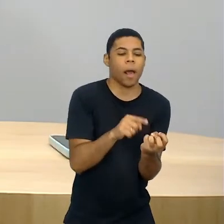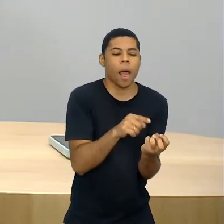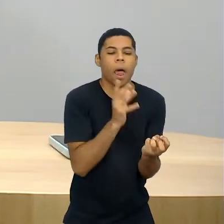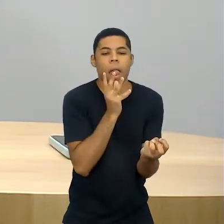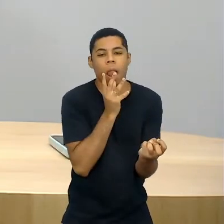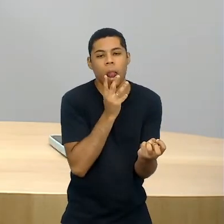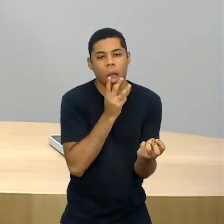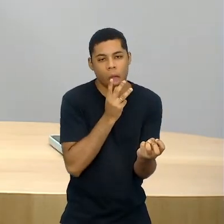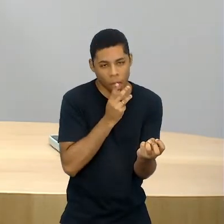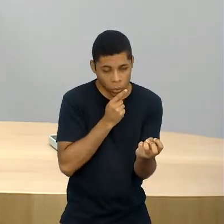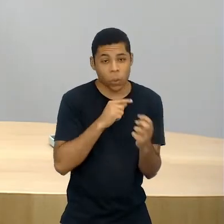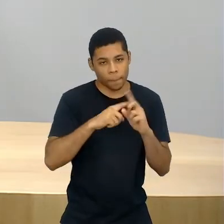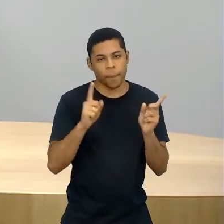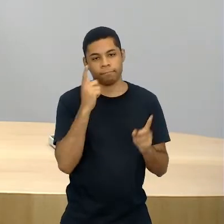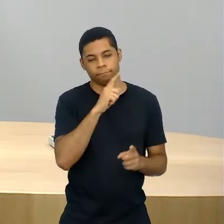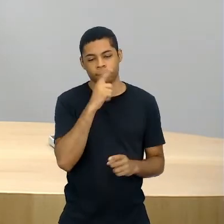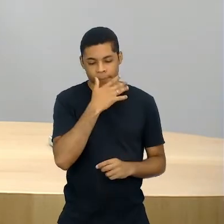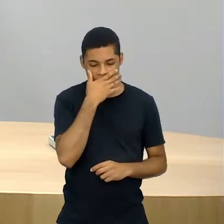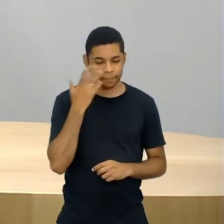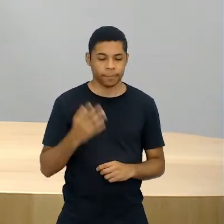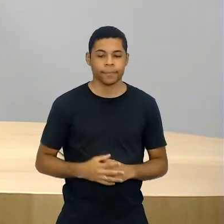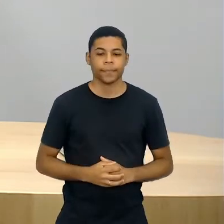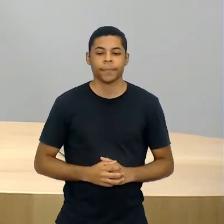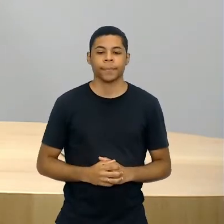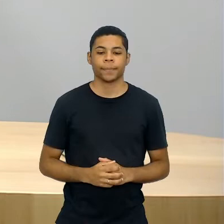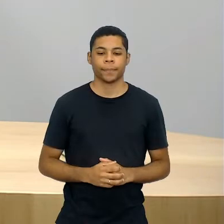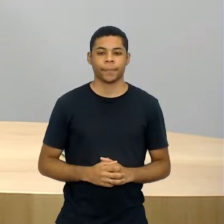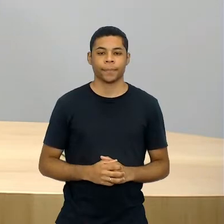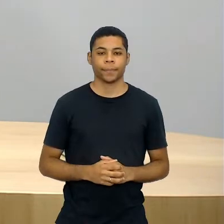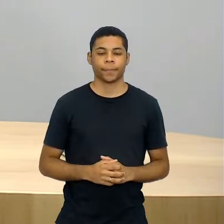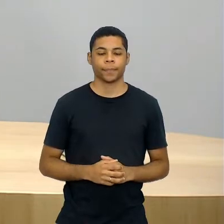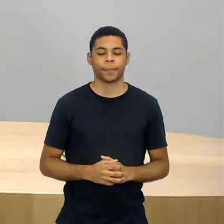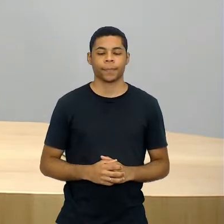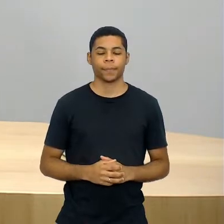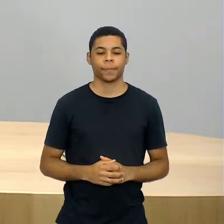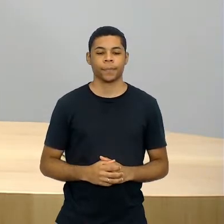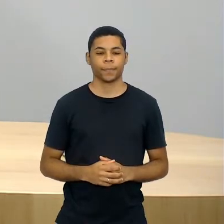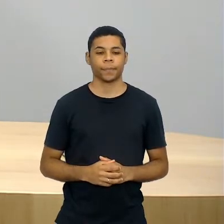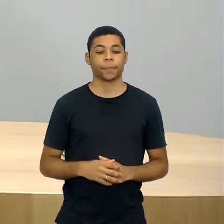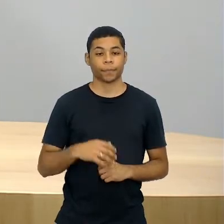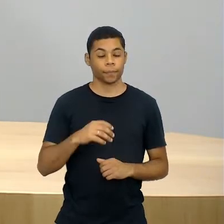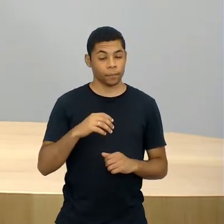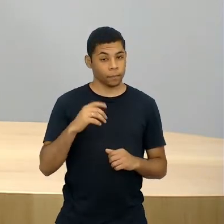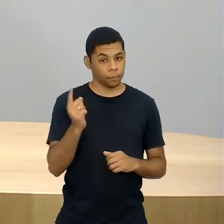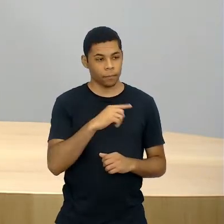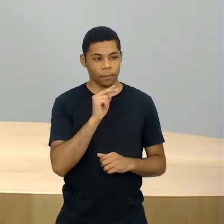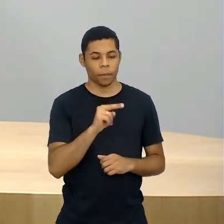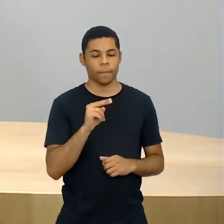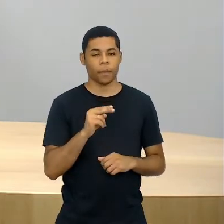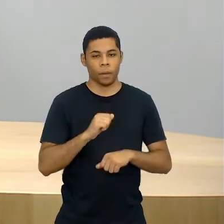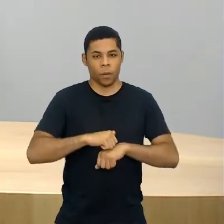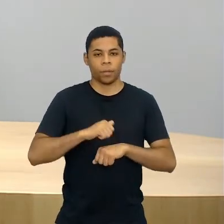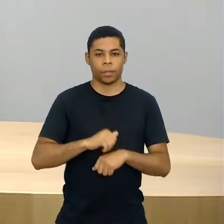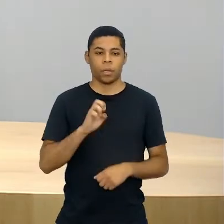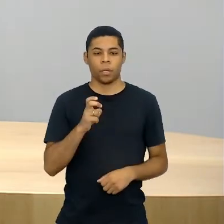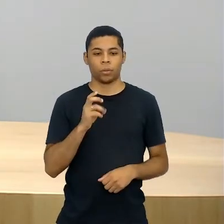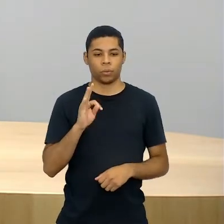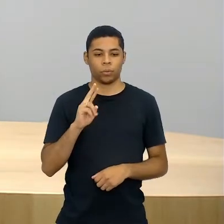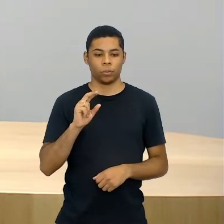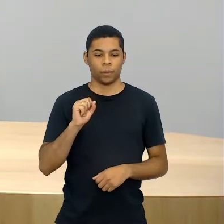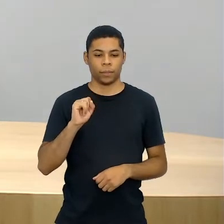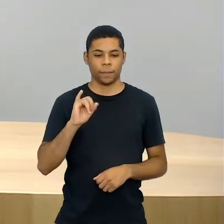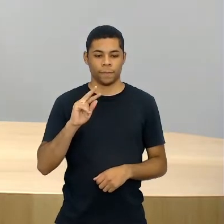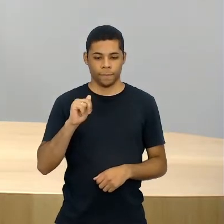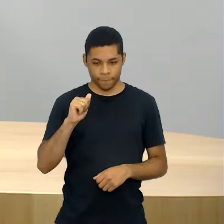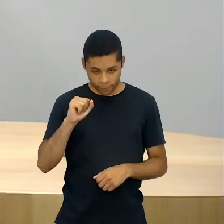aí dessas rochas vulcânicas, né, ou conhecidas aí como rochas extrusivas, tá certo? Aí eu vou